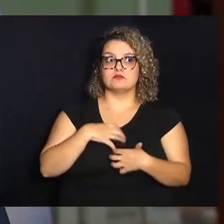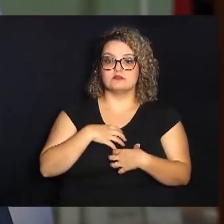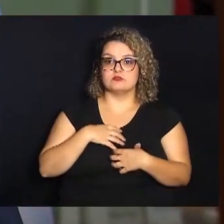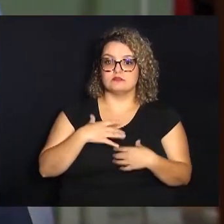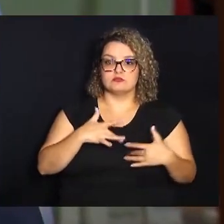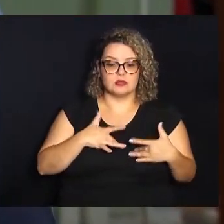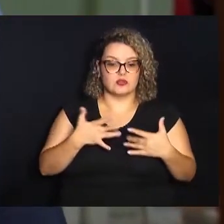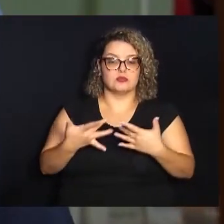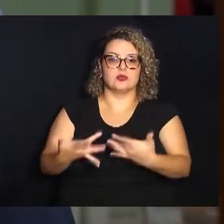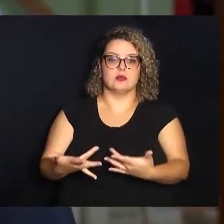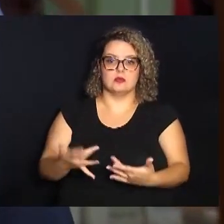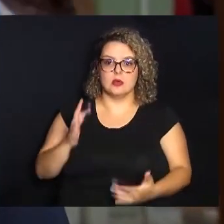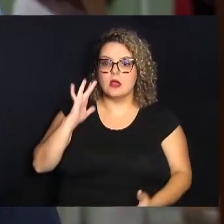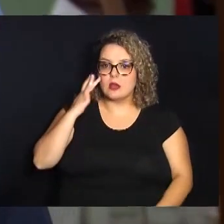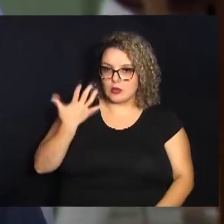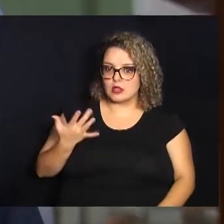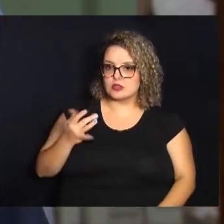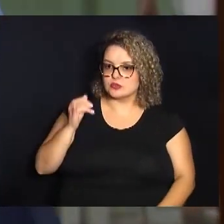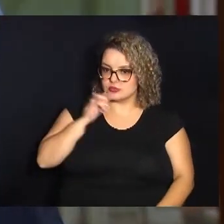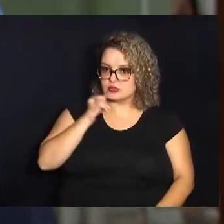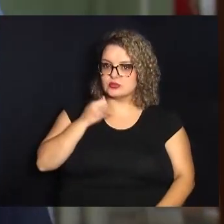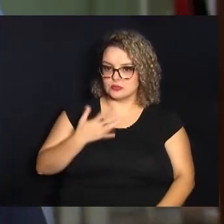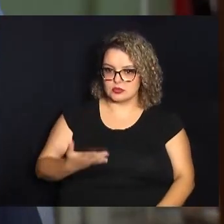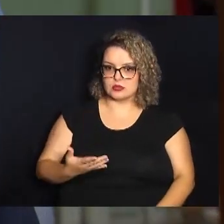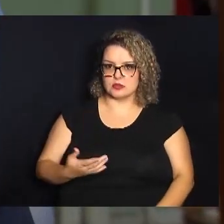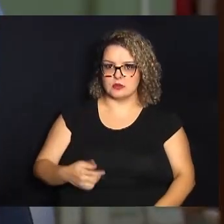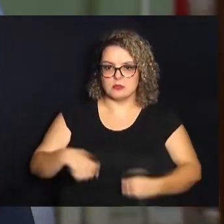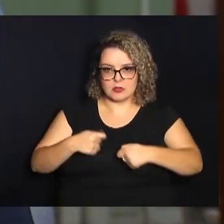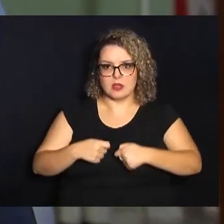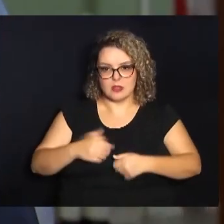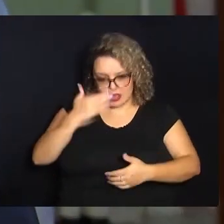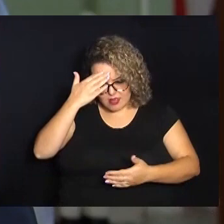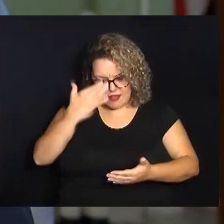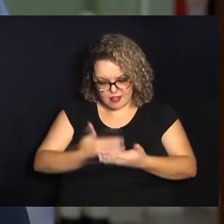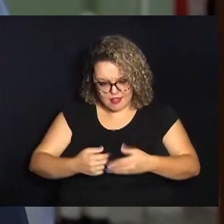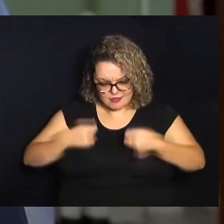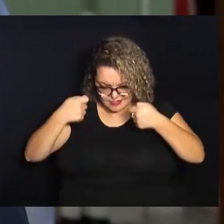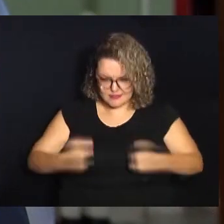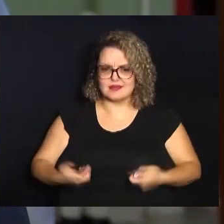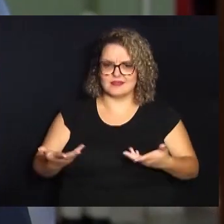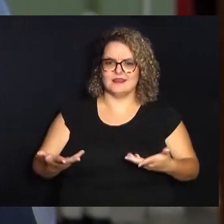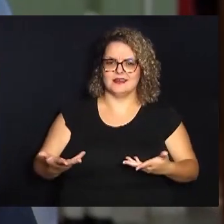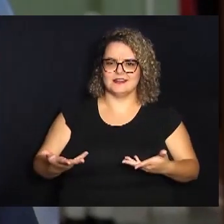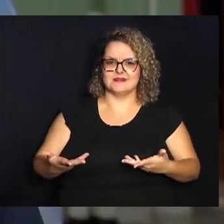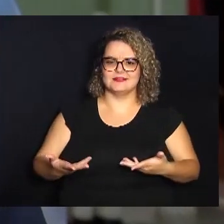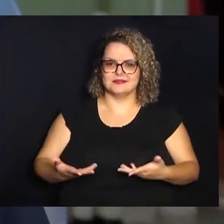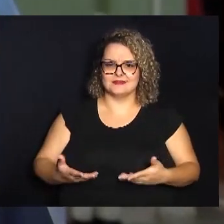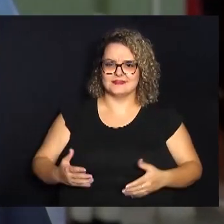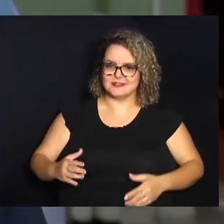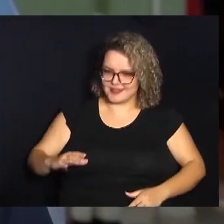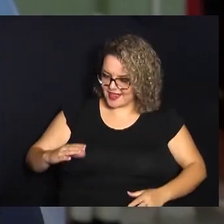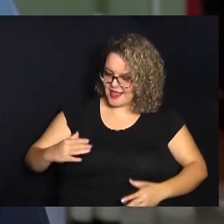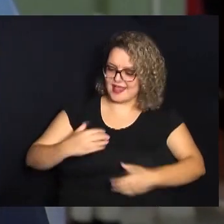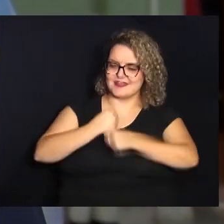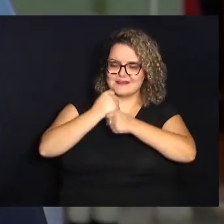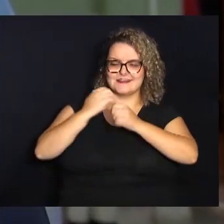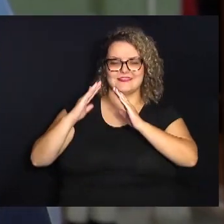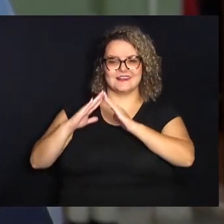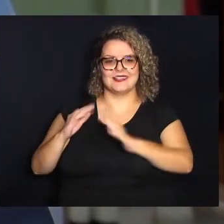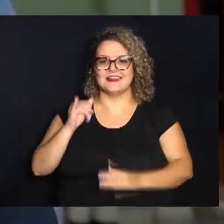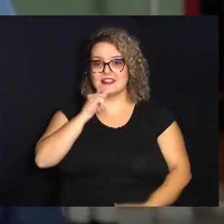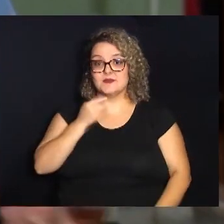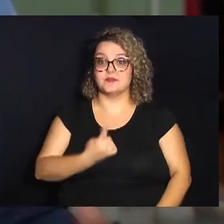é de 1978, né? Foram também imigrantes italianos que fundaram essa casa, que é uma casa cultural